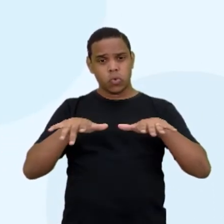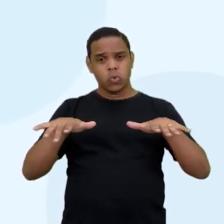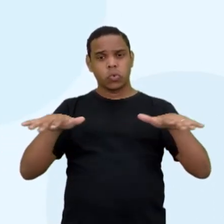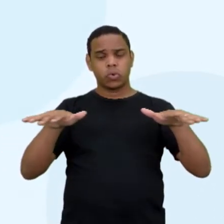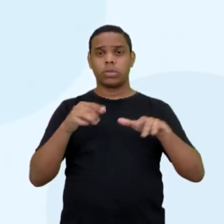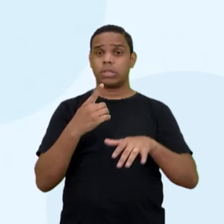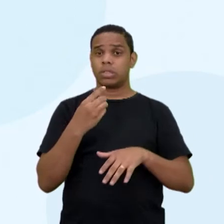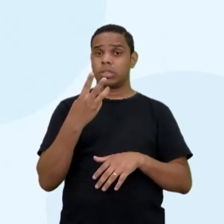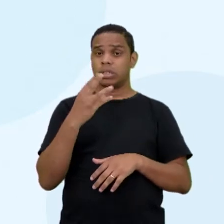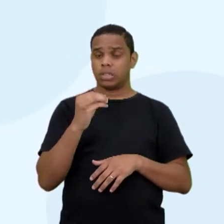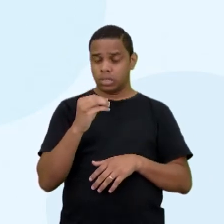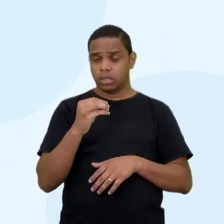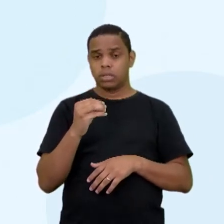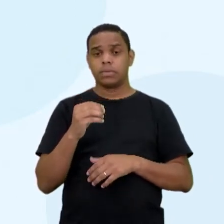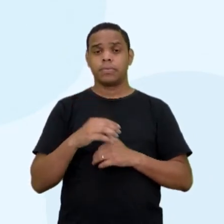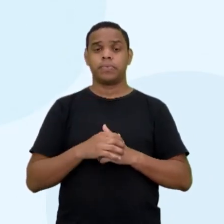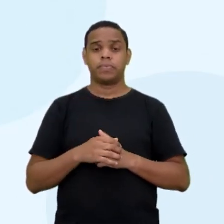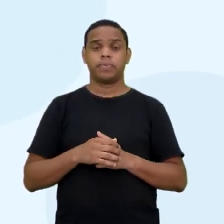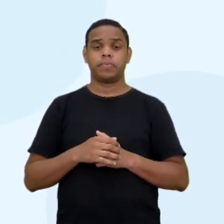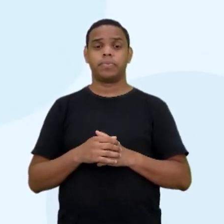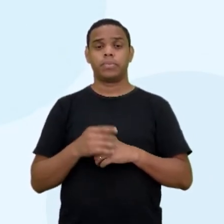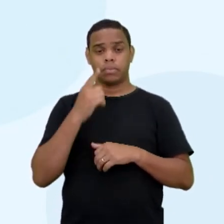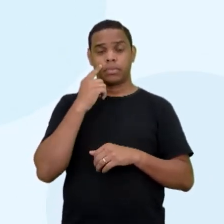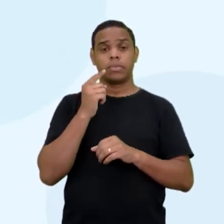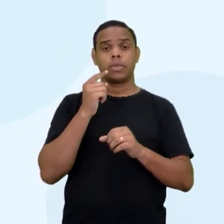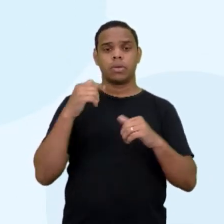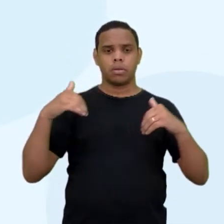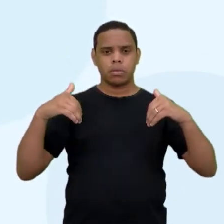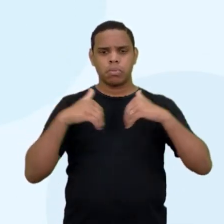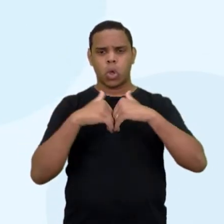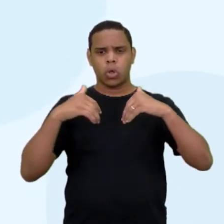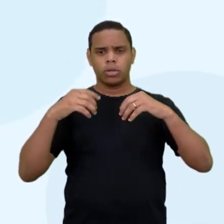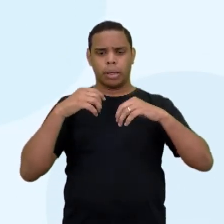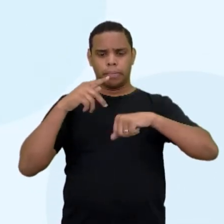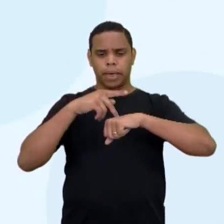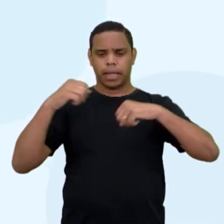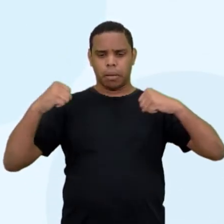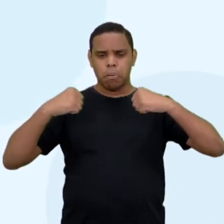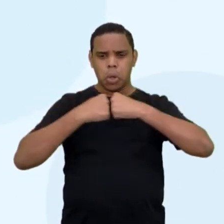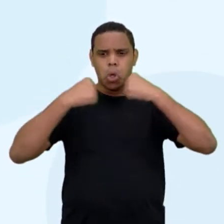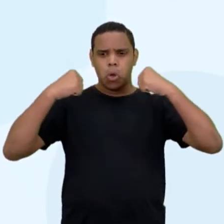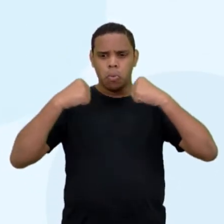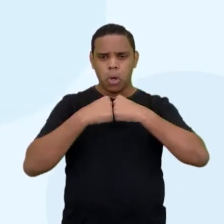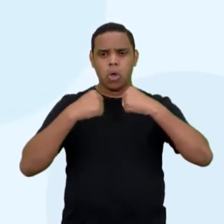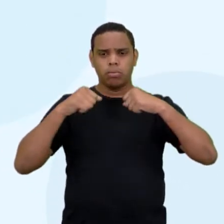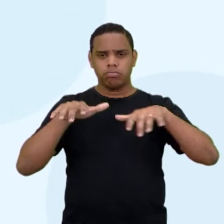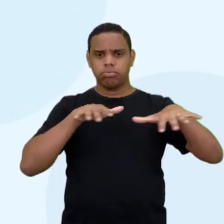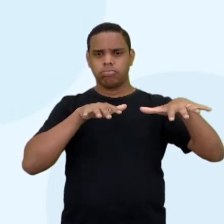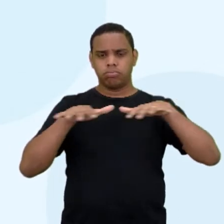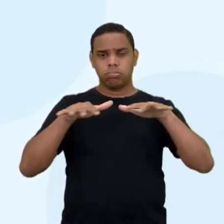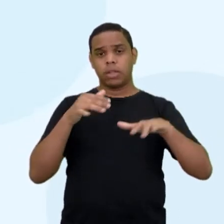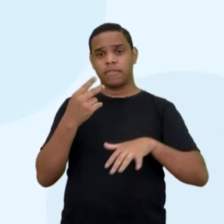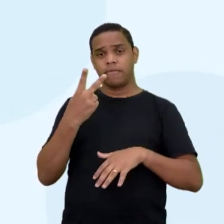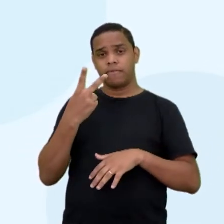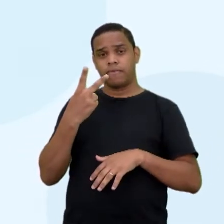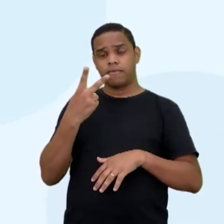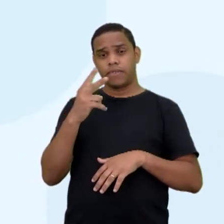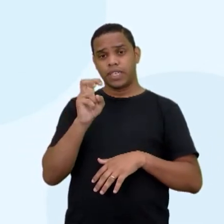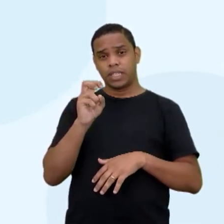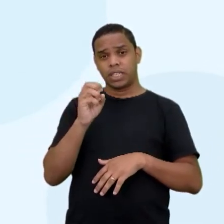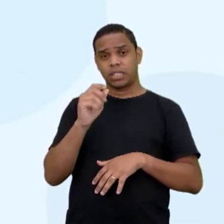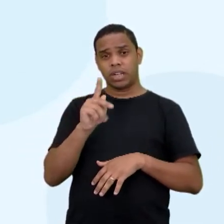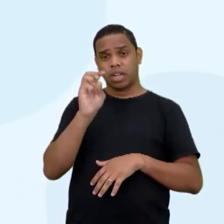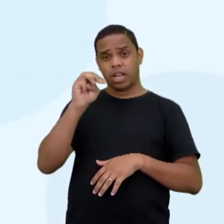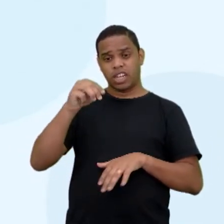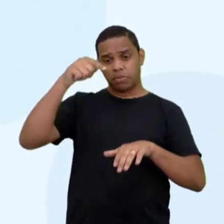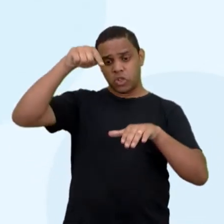Né, e o hipocentro, né, que foi lá no encontro das placas, foi a mais ou menos 25 quilômetros de profundidade. Né, e